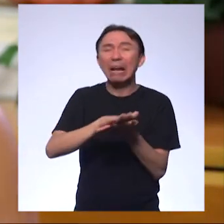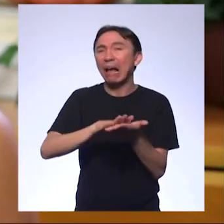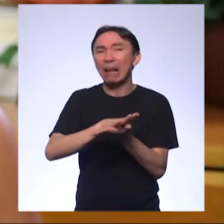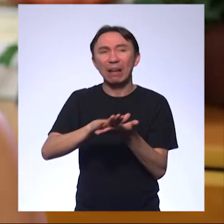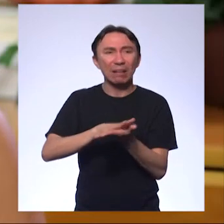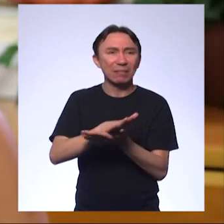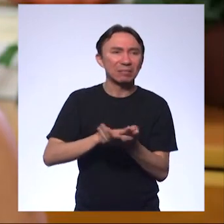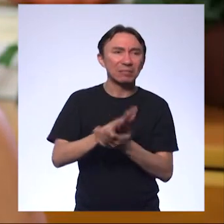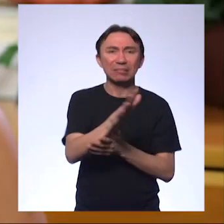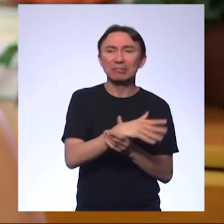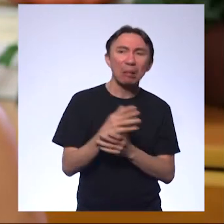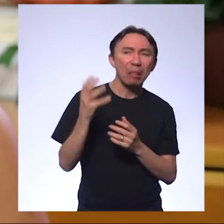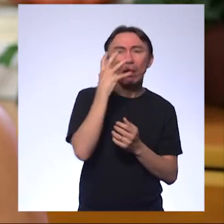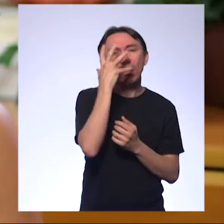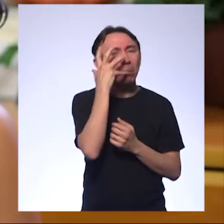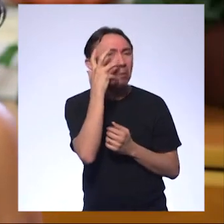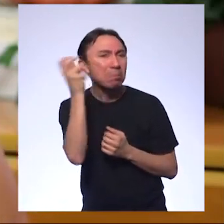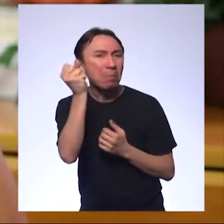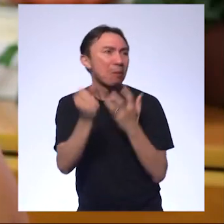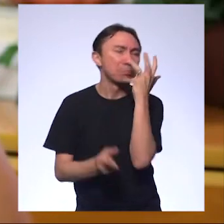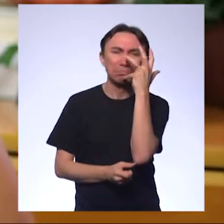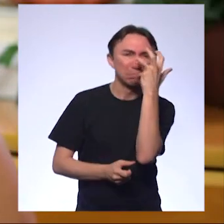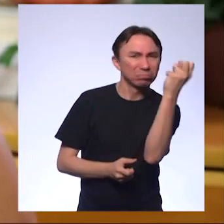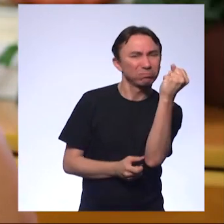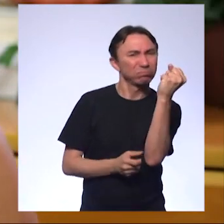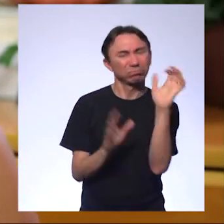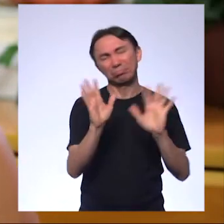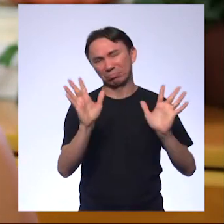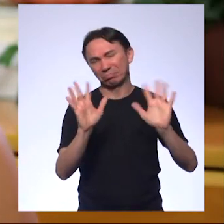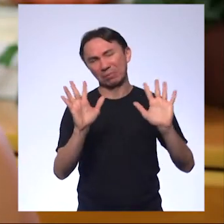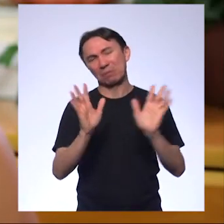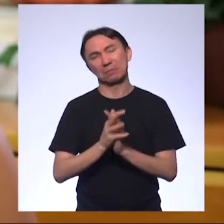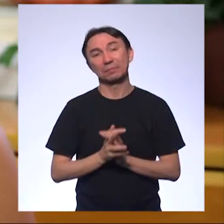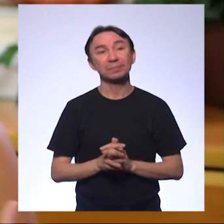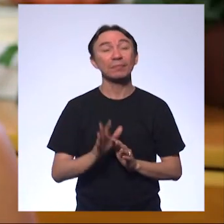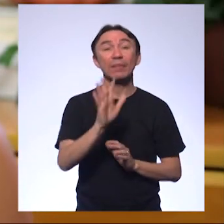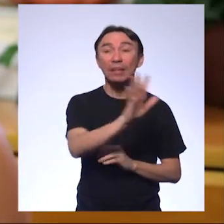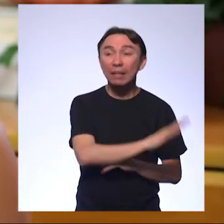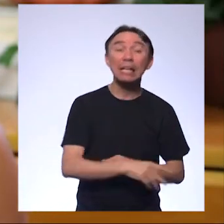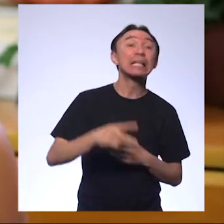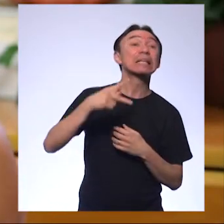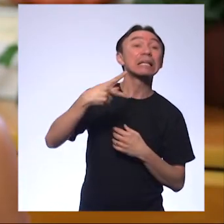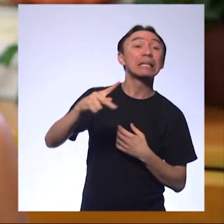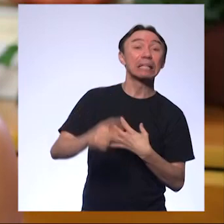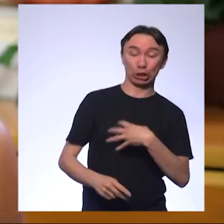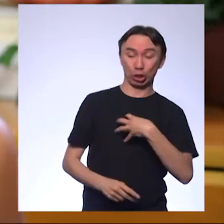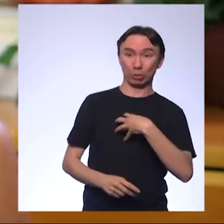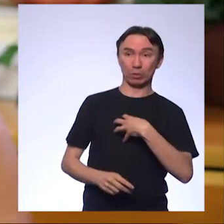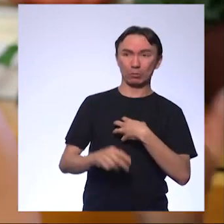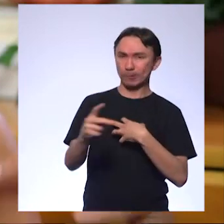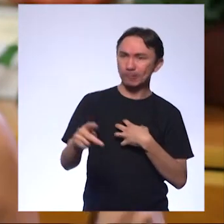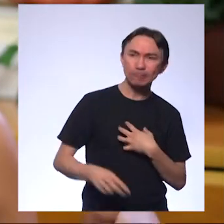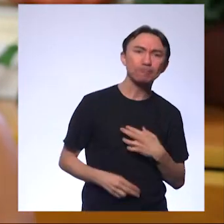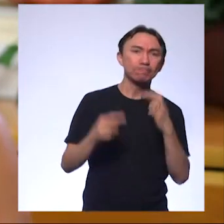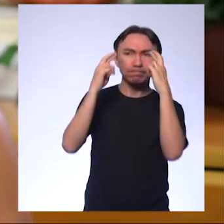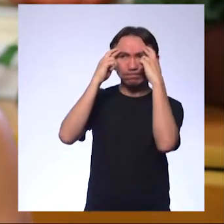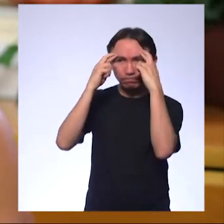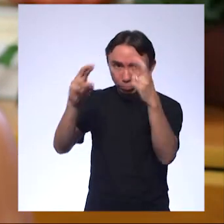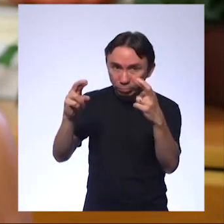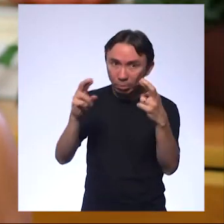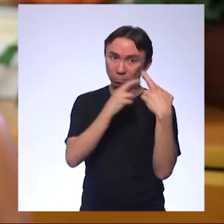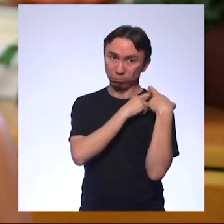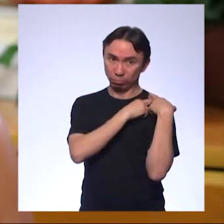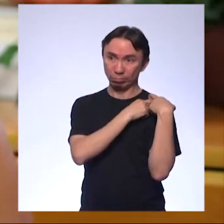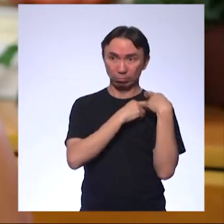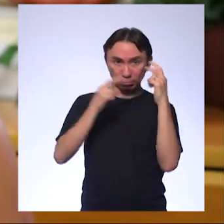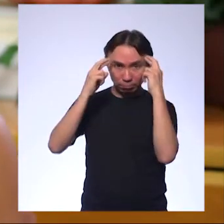de paixão que a gente não escolhe ter. Quando a gente tá falando de responsabilidade afetiva, ou melhor, quando a gente fala da falta de